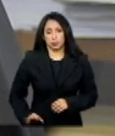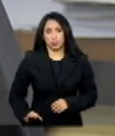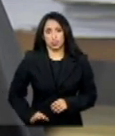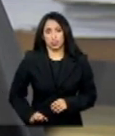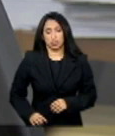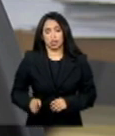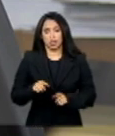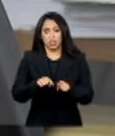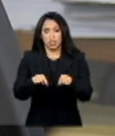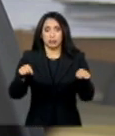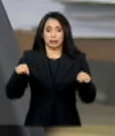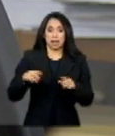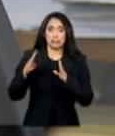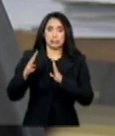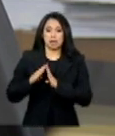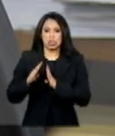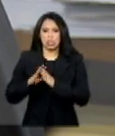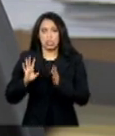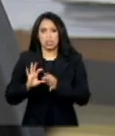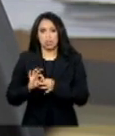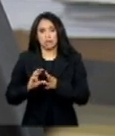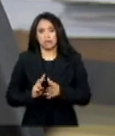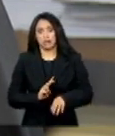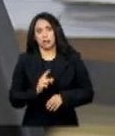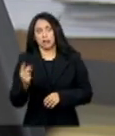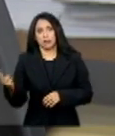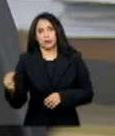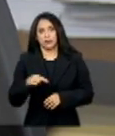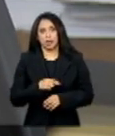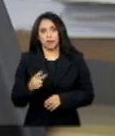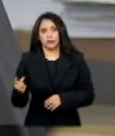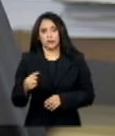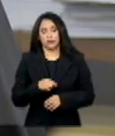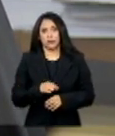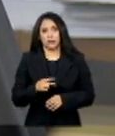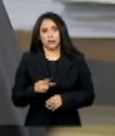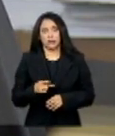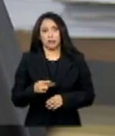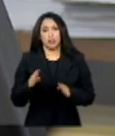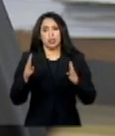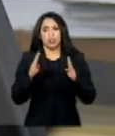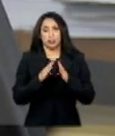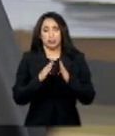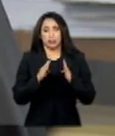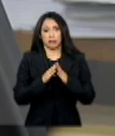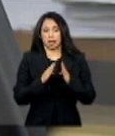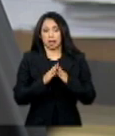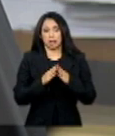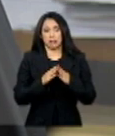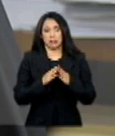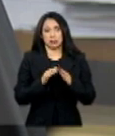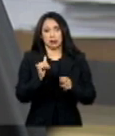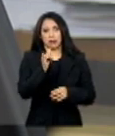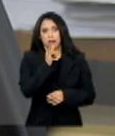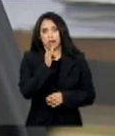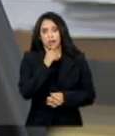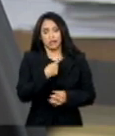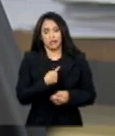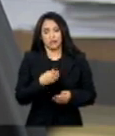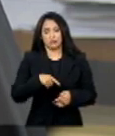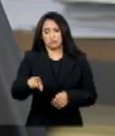aos abrigos e instituições abertas e transitórios verdadeiras casas de mãe joana já foi dito nesse